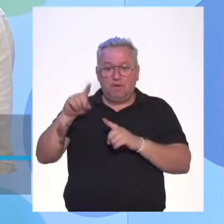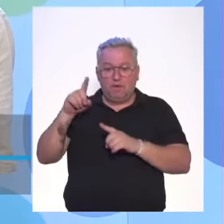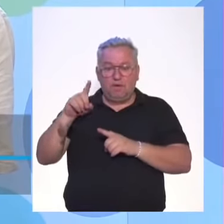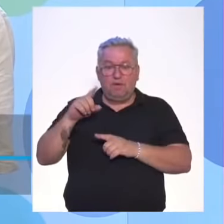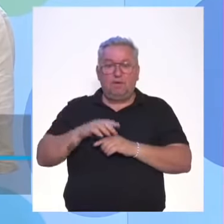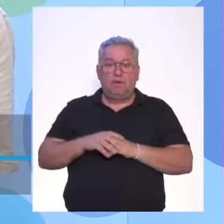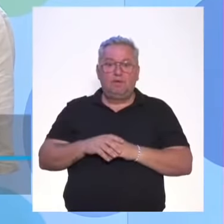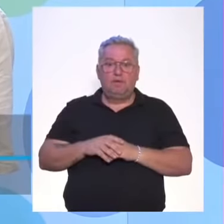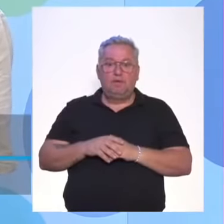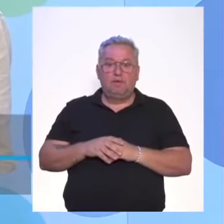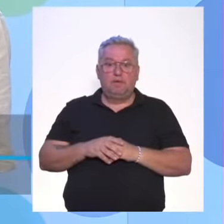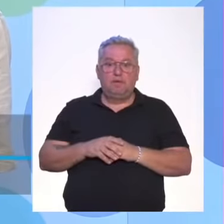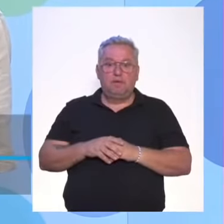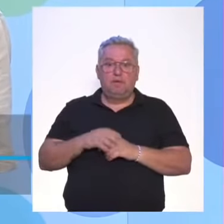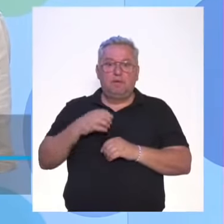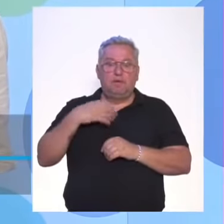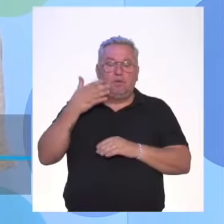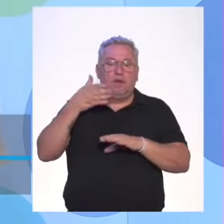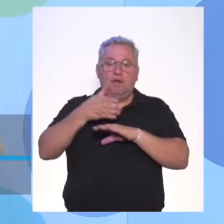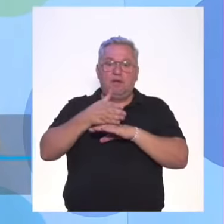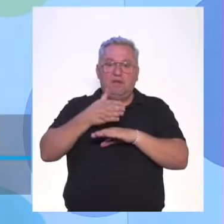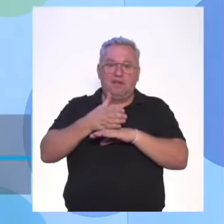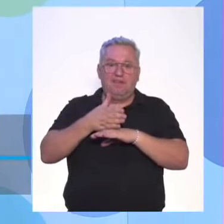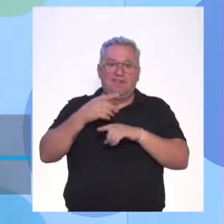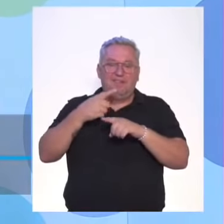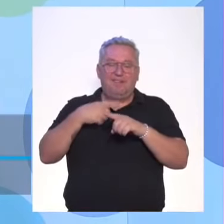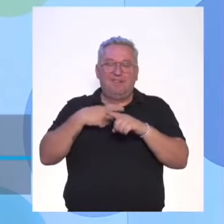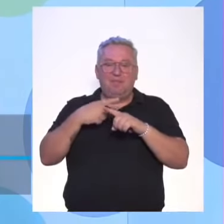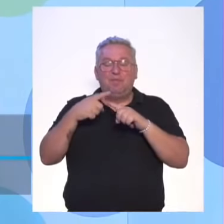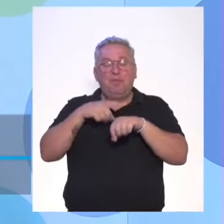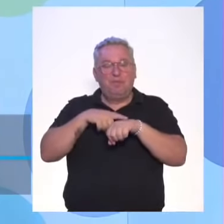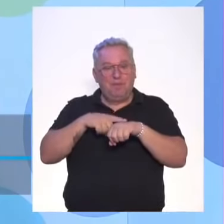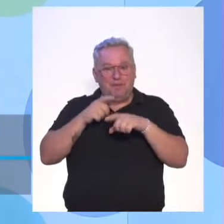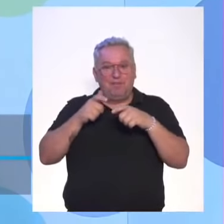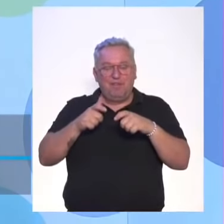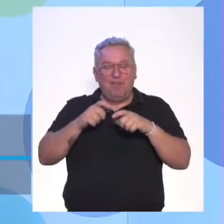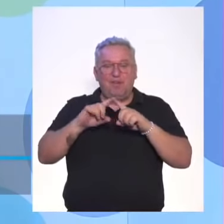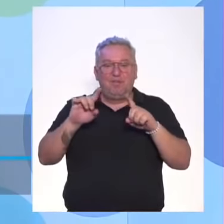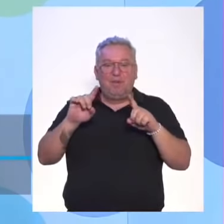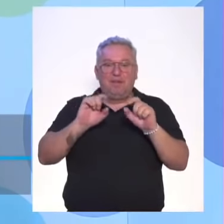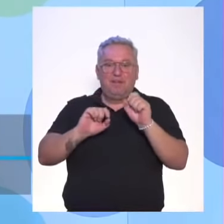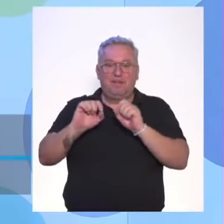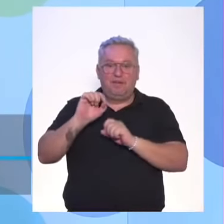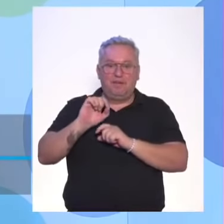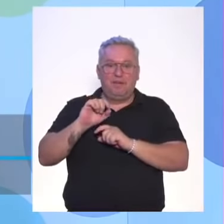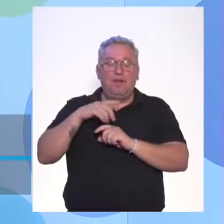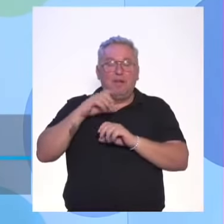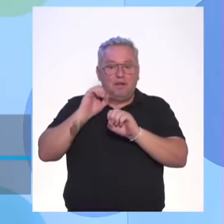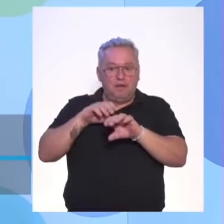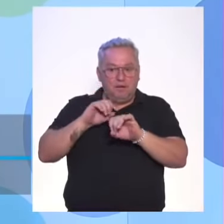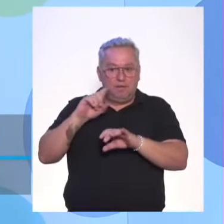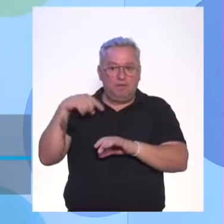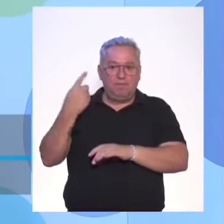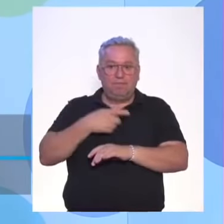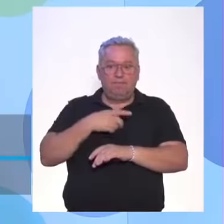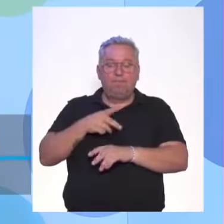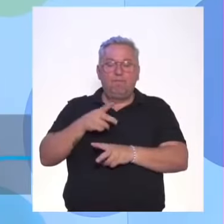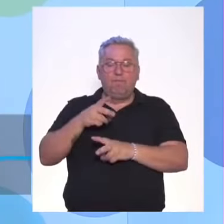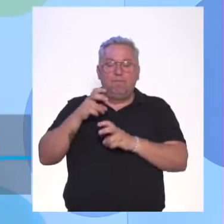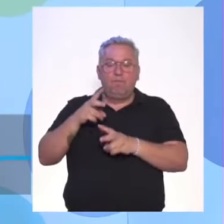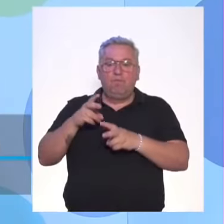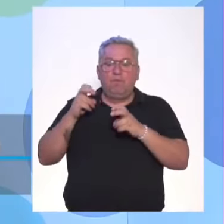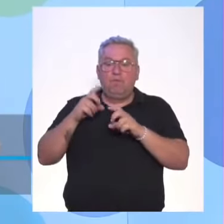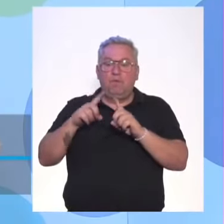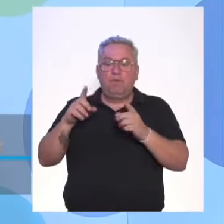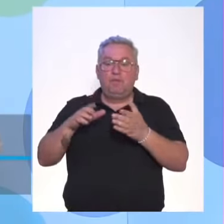porque ela o ama né então assim não tô querendo entrar no momento piegas da rola não mas tô dizendo o seguinte que esses ensinamentos que a gente vai percebendo com a saúde